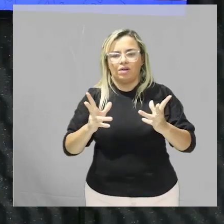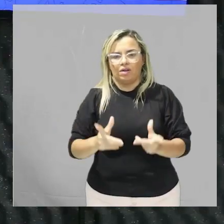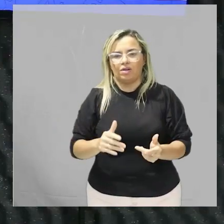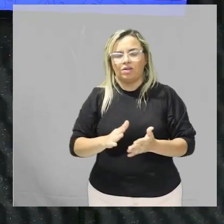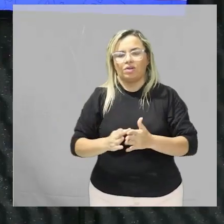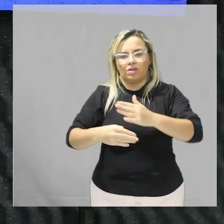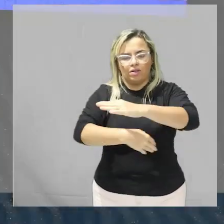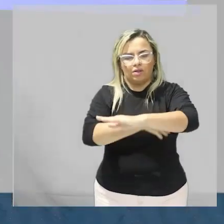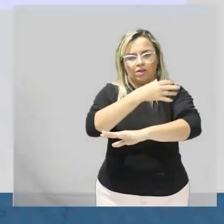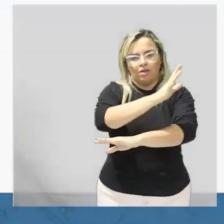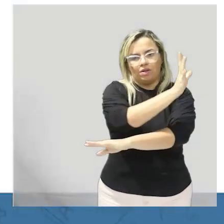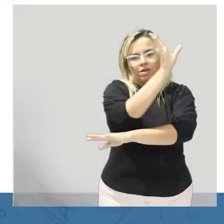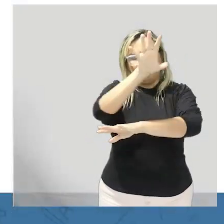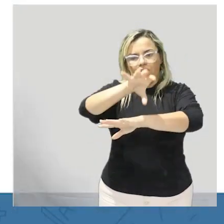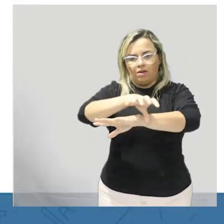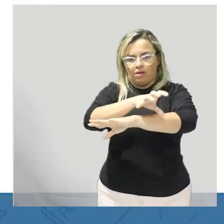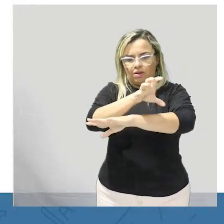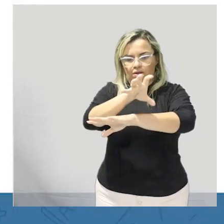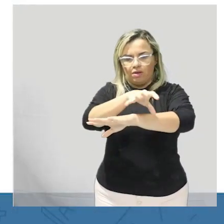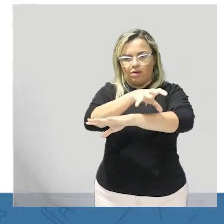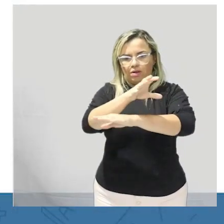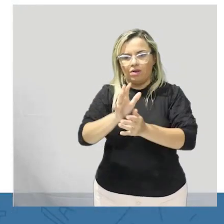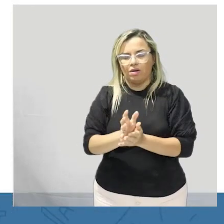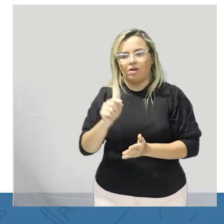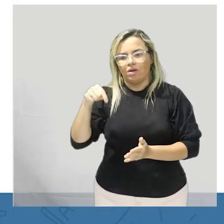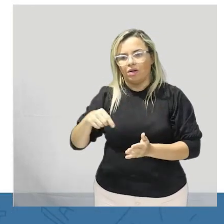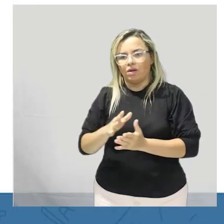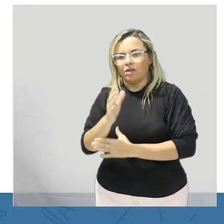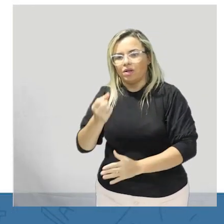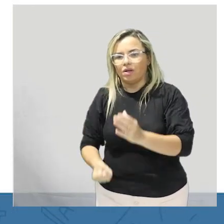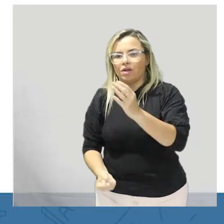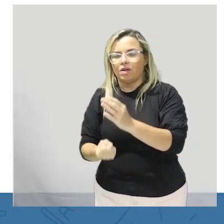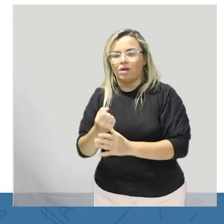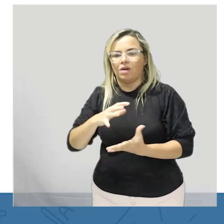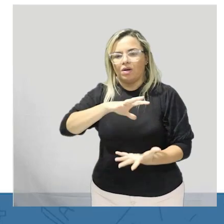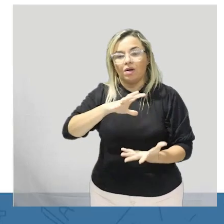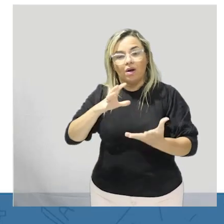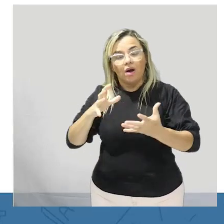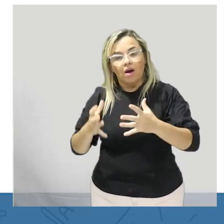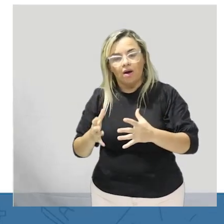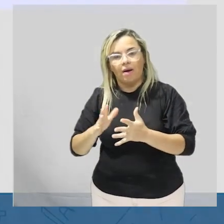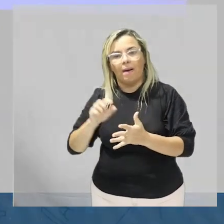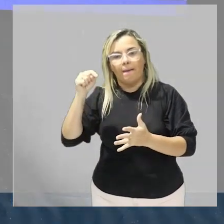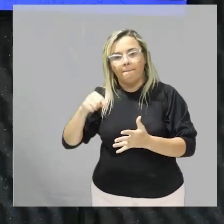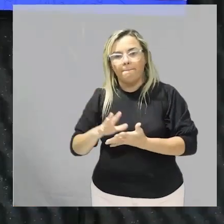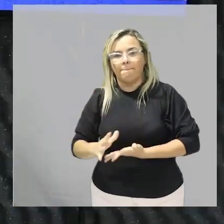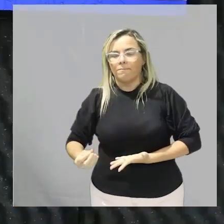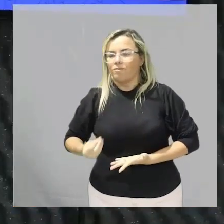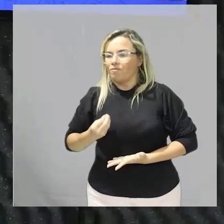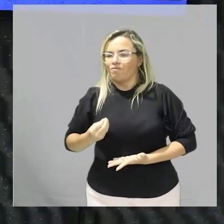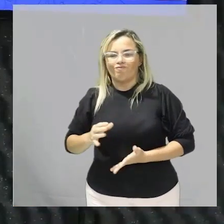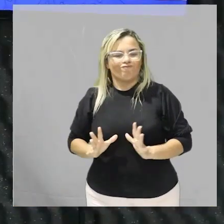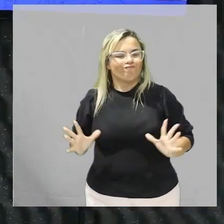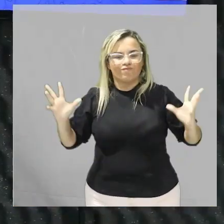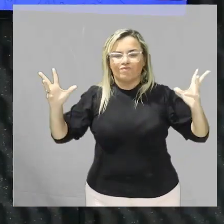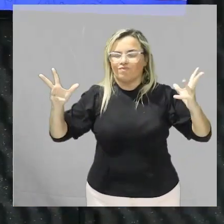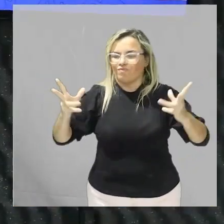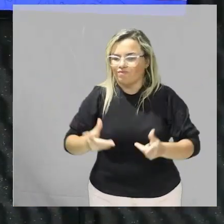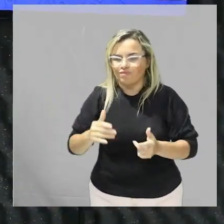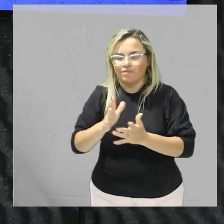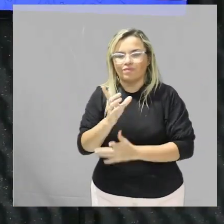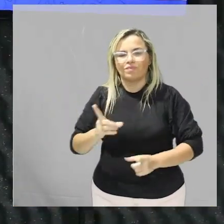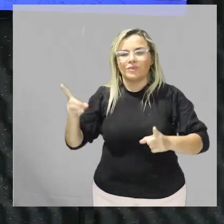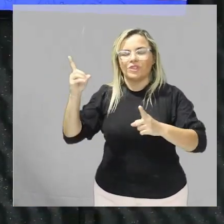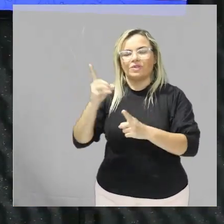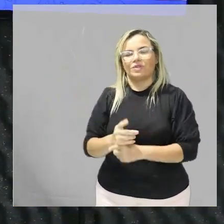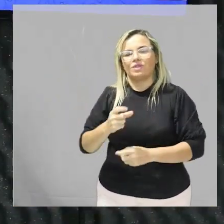do planeta formam o que nós chamamos de biosfera. Biosfera é todo e qualquer local do planeta em que você vai encontrar